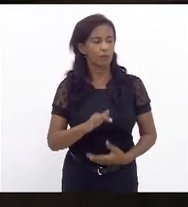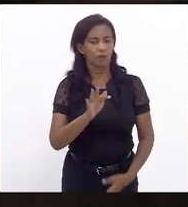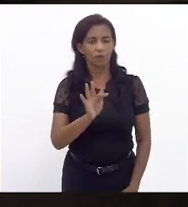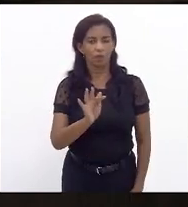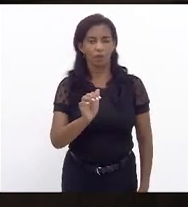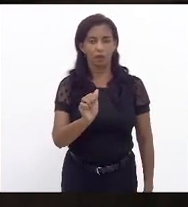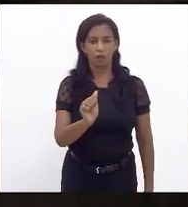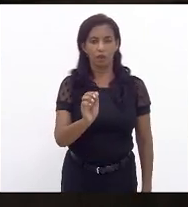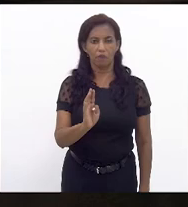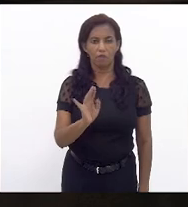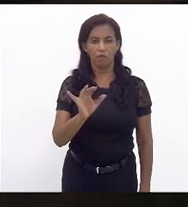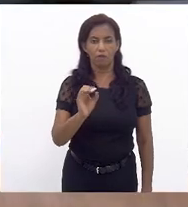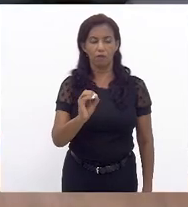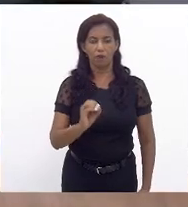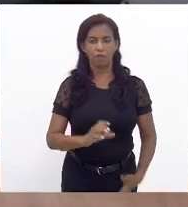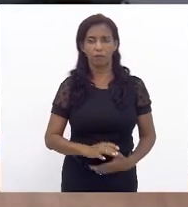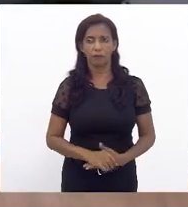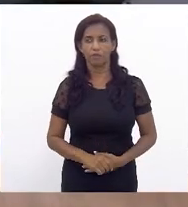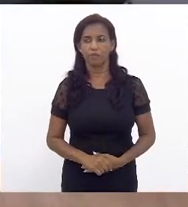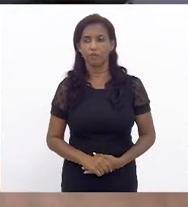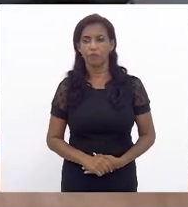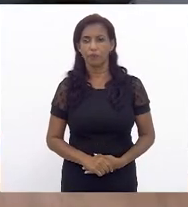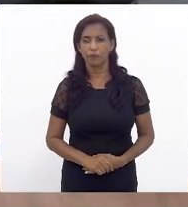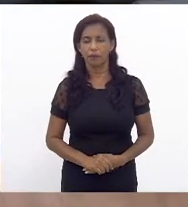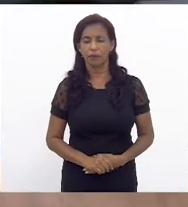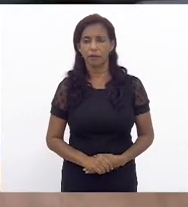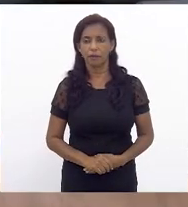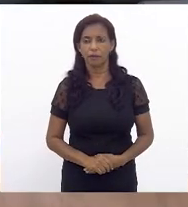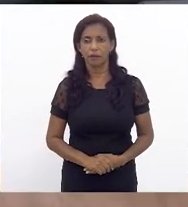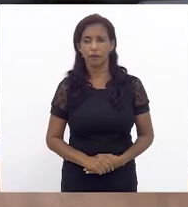Silva. Deputado Fábio Silva.